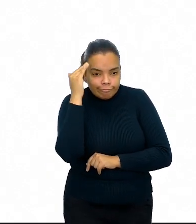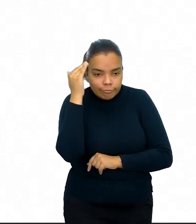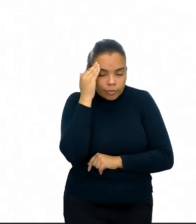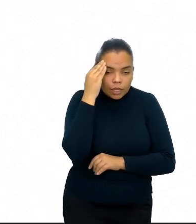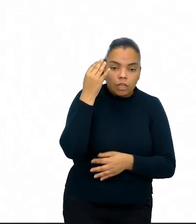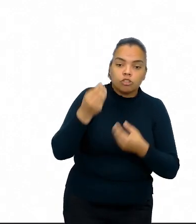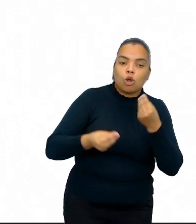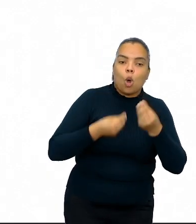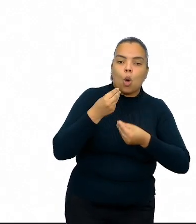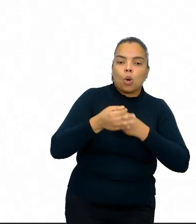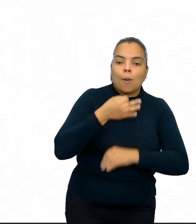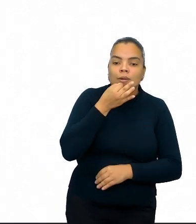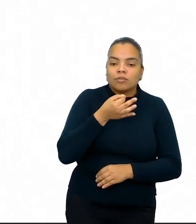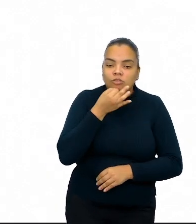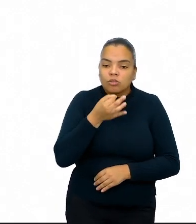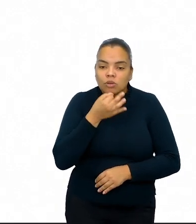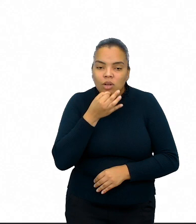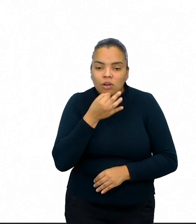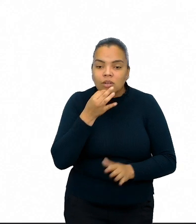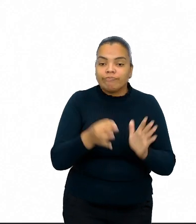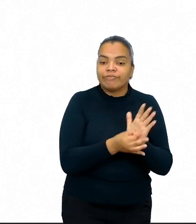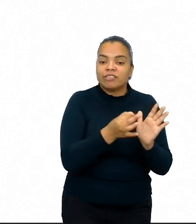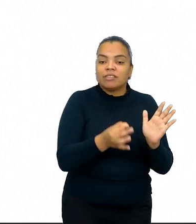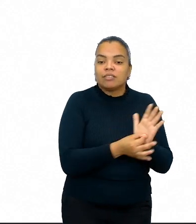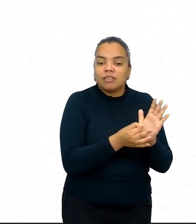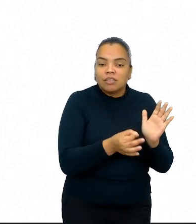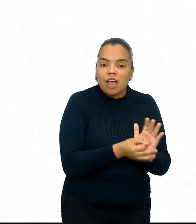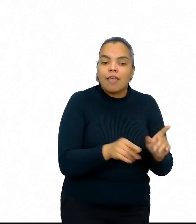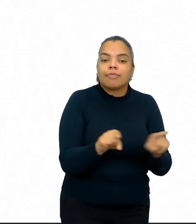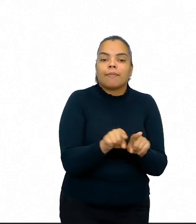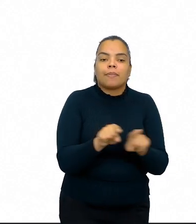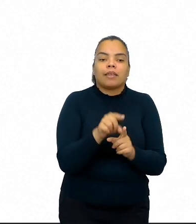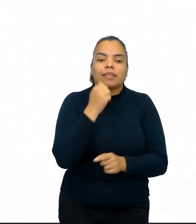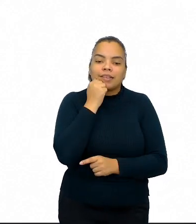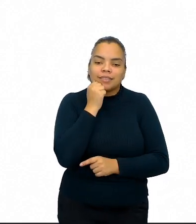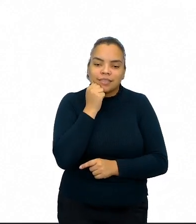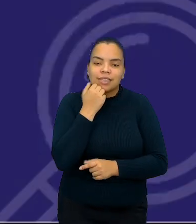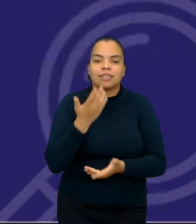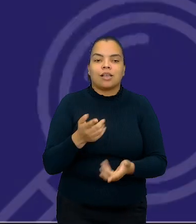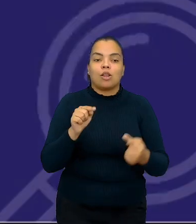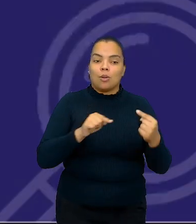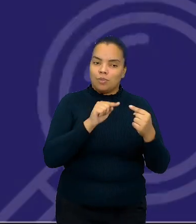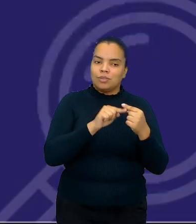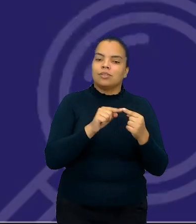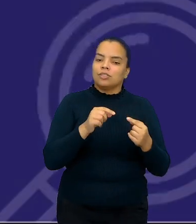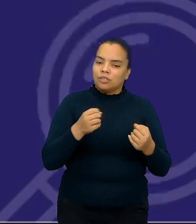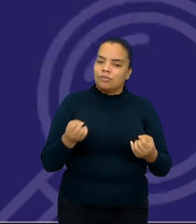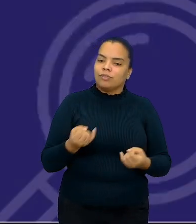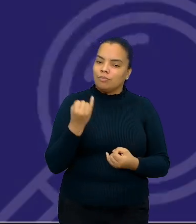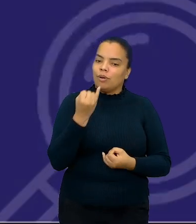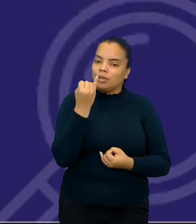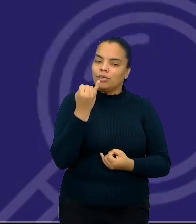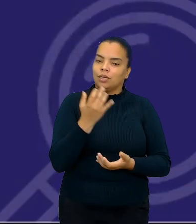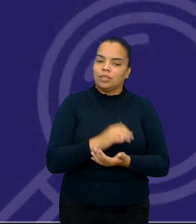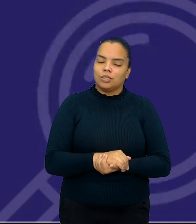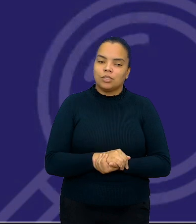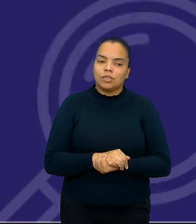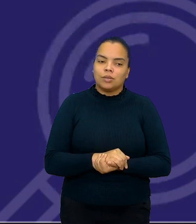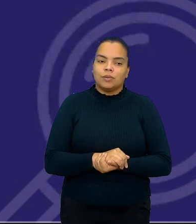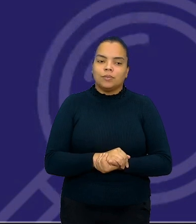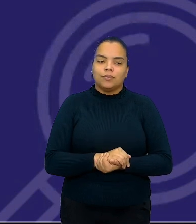discursivas e argumentativas da ciência. Olha que objetivo específico interessante. E para